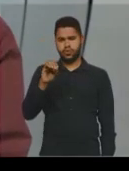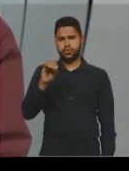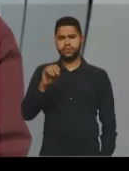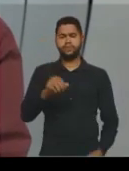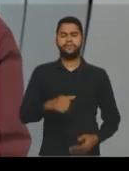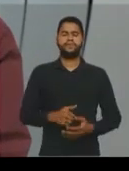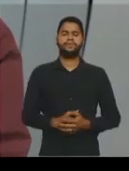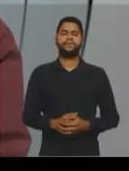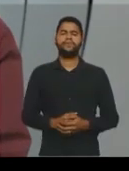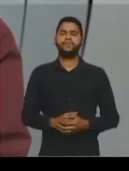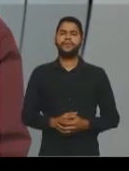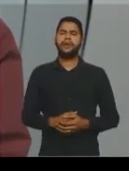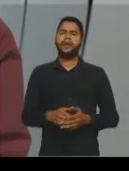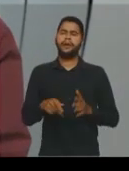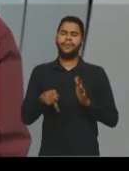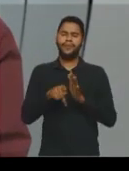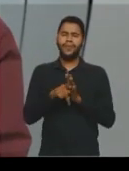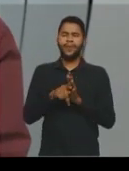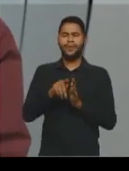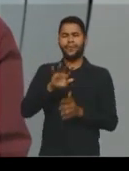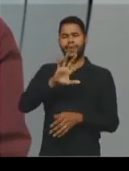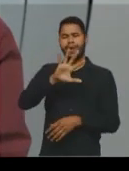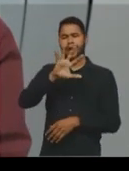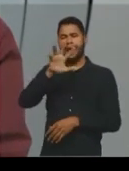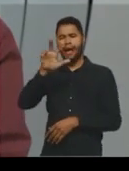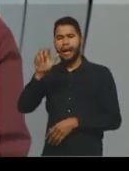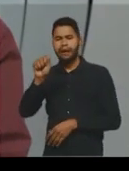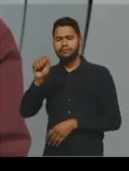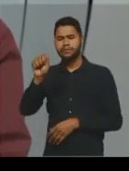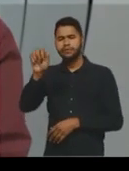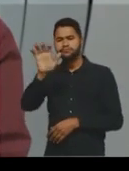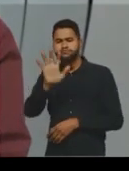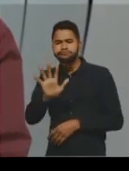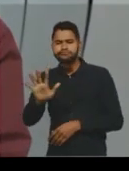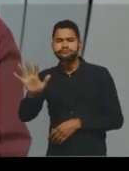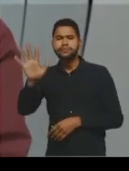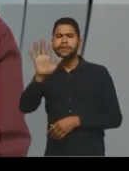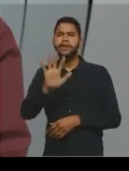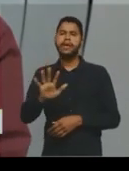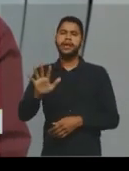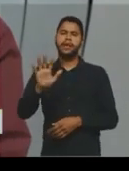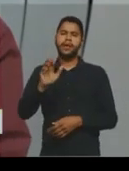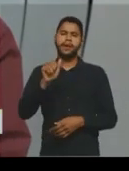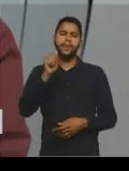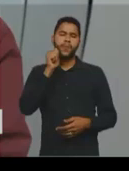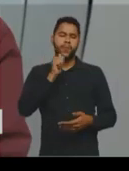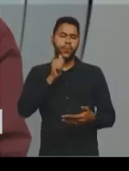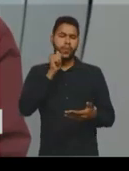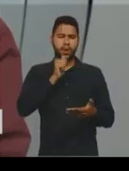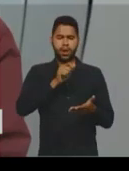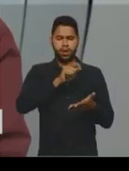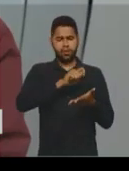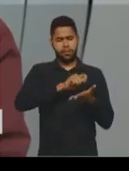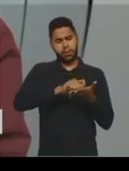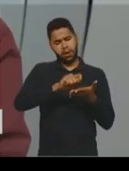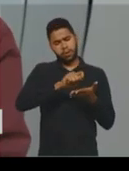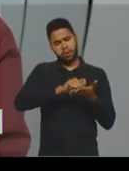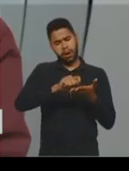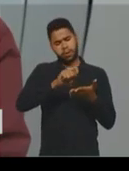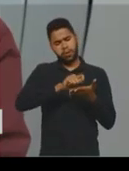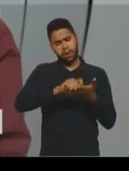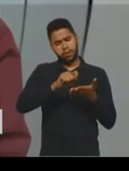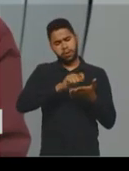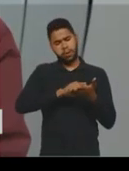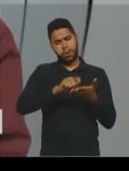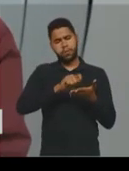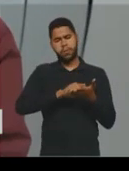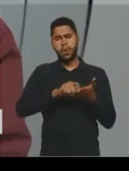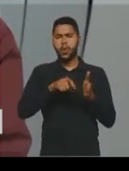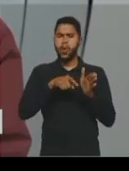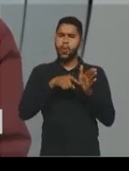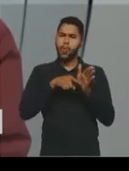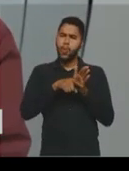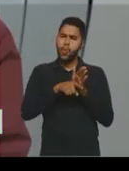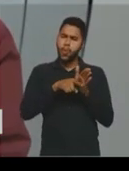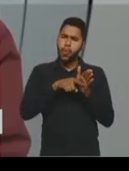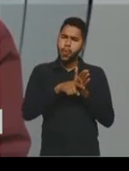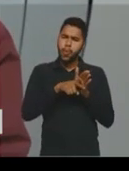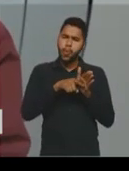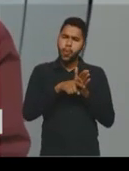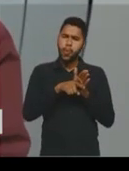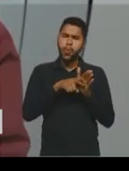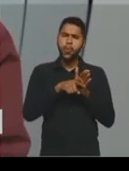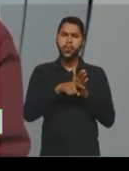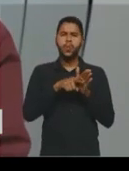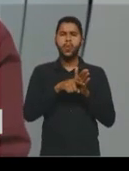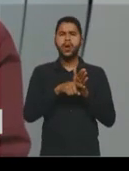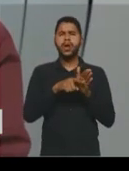nessa parte da África, né, dessa cultura, que essa escritora, ela pesquisou muito, escreveu